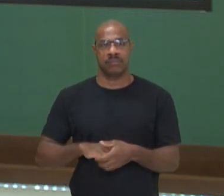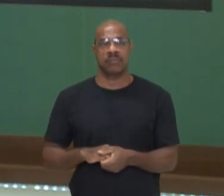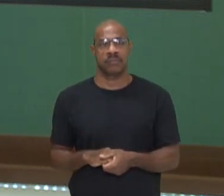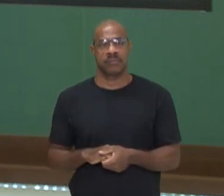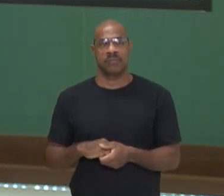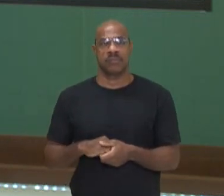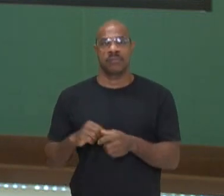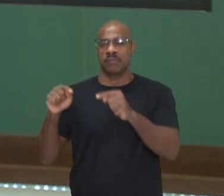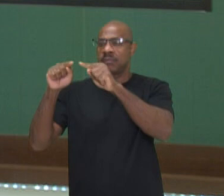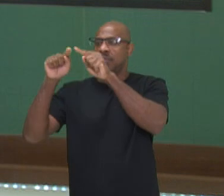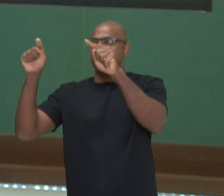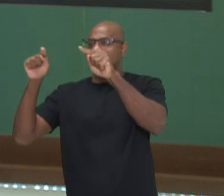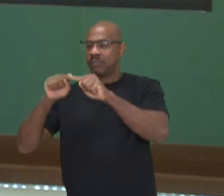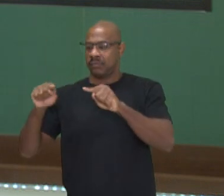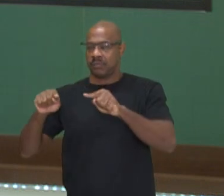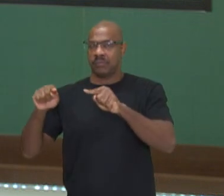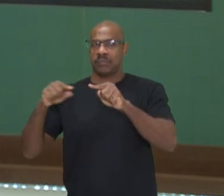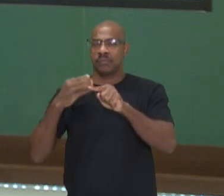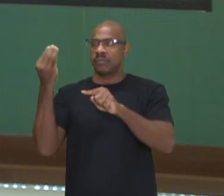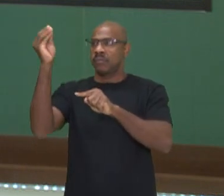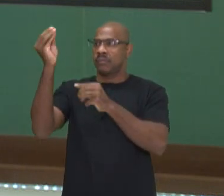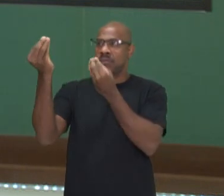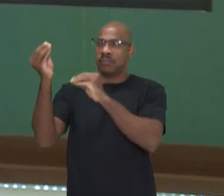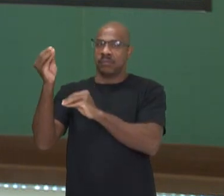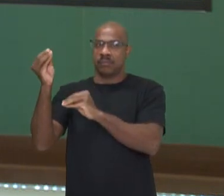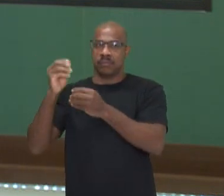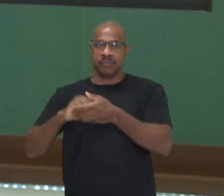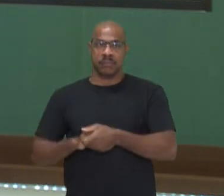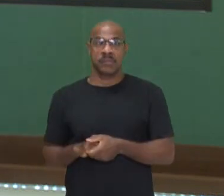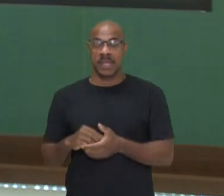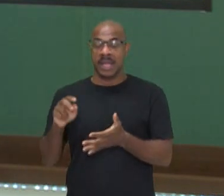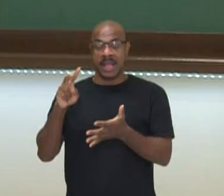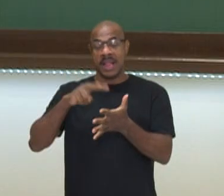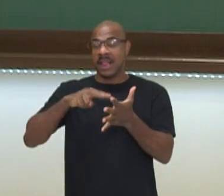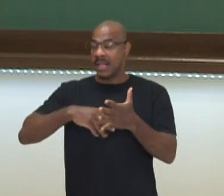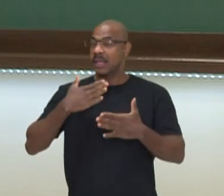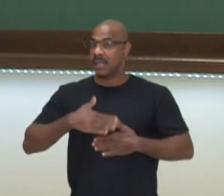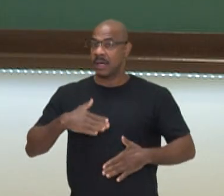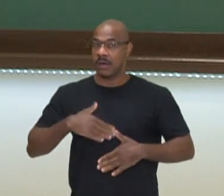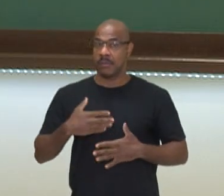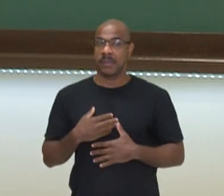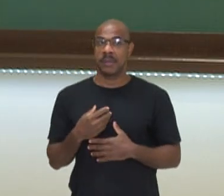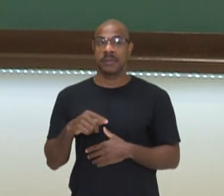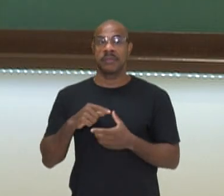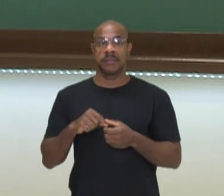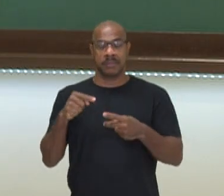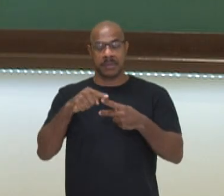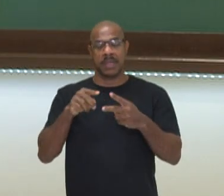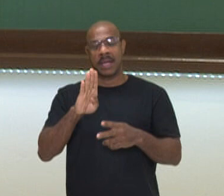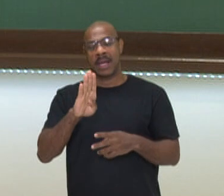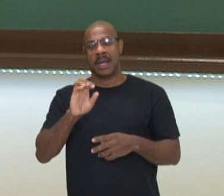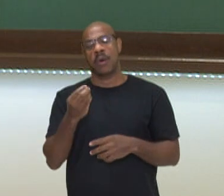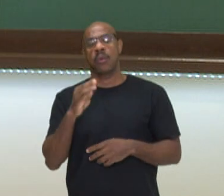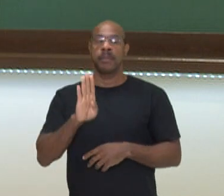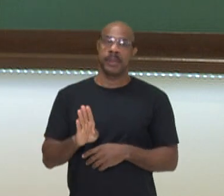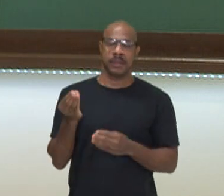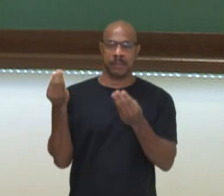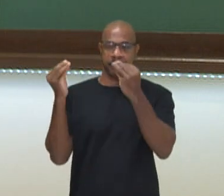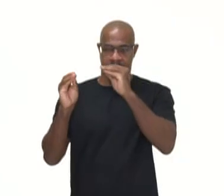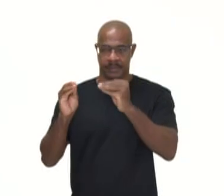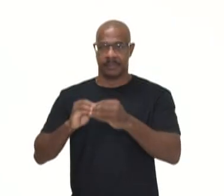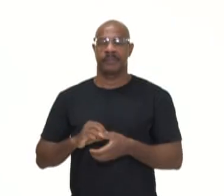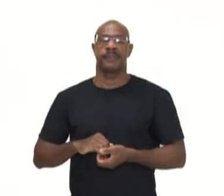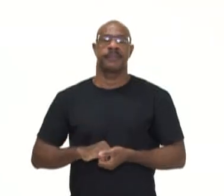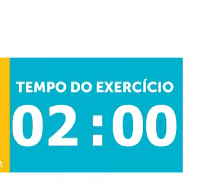com lacunas, né? Ou seja, sem as tag questions. Leia com calma e marquem aí A ou B. Já volto para corrigir.